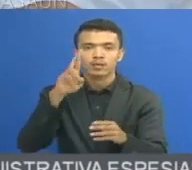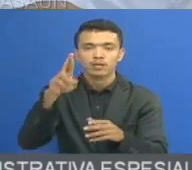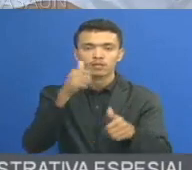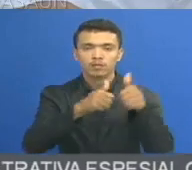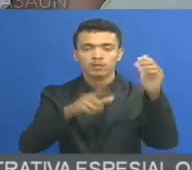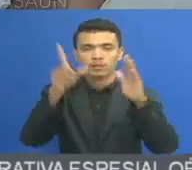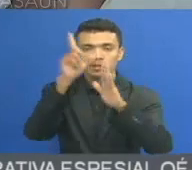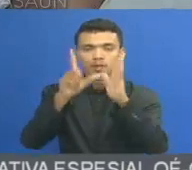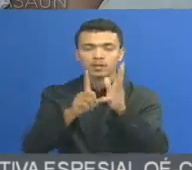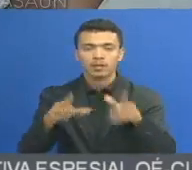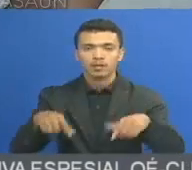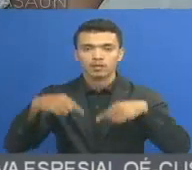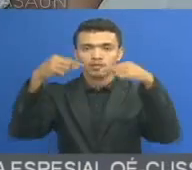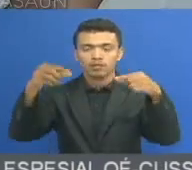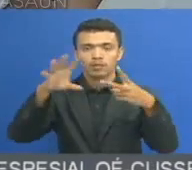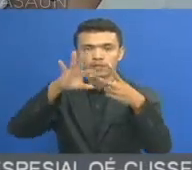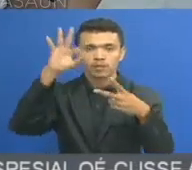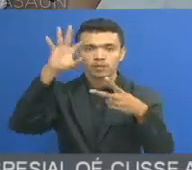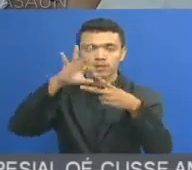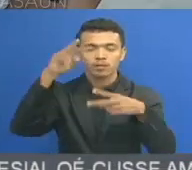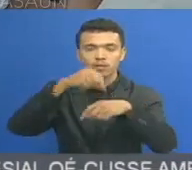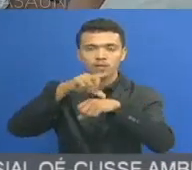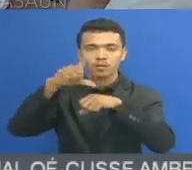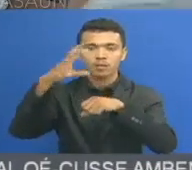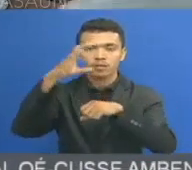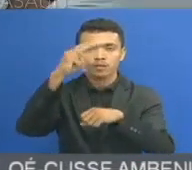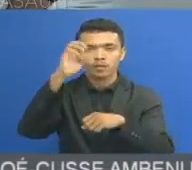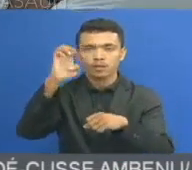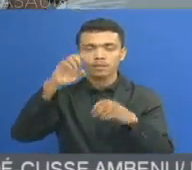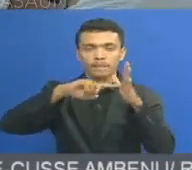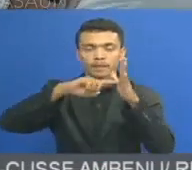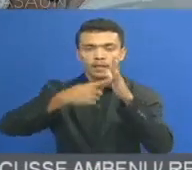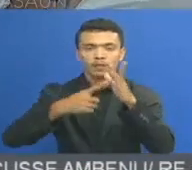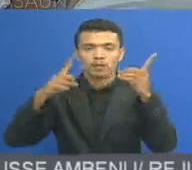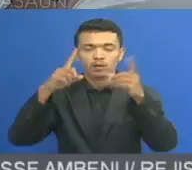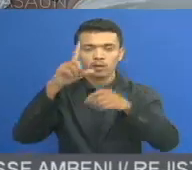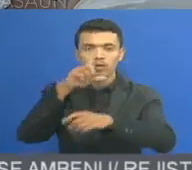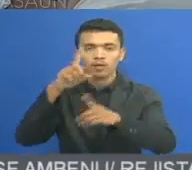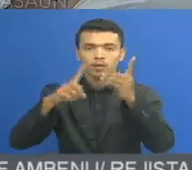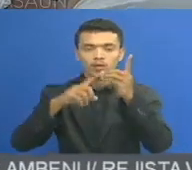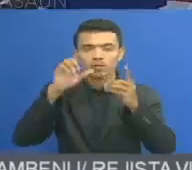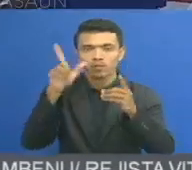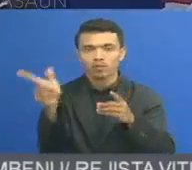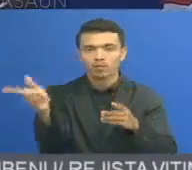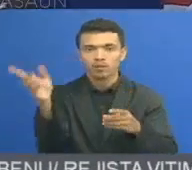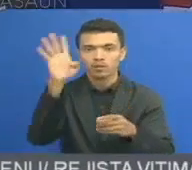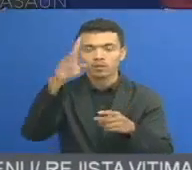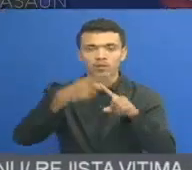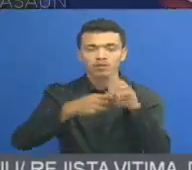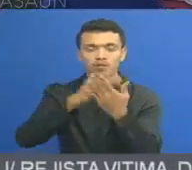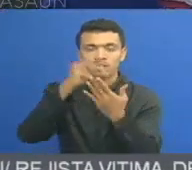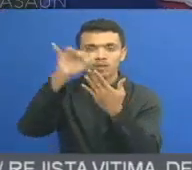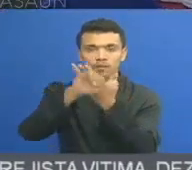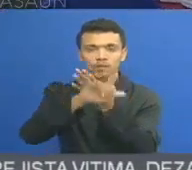haruka. Entretanto, apuramento nacional ia CNE, Hahu ia loro ruanulu resing hat fula maiutinane,